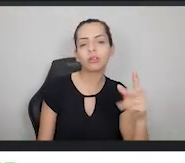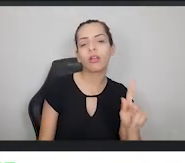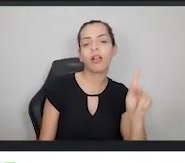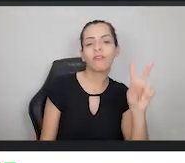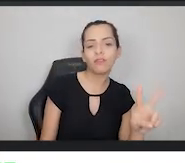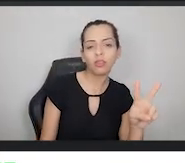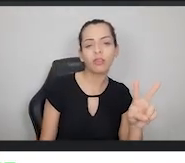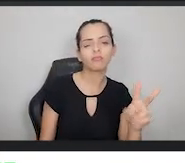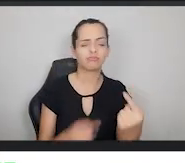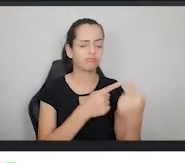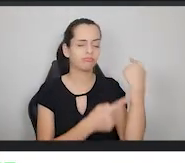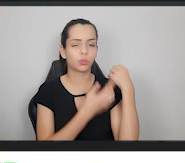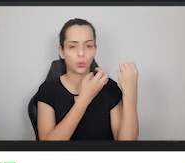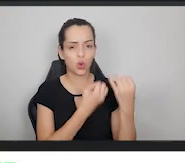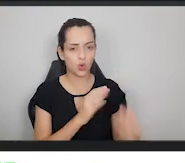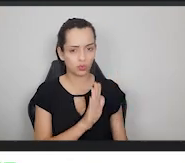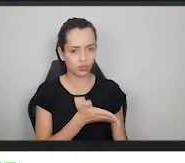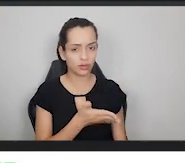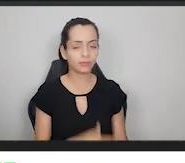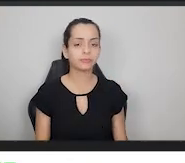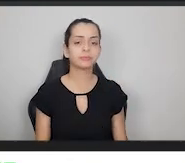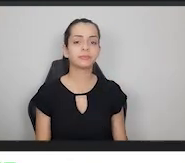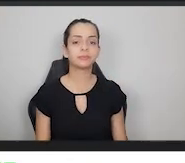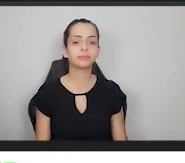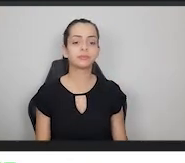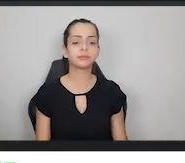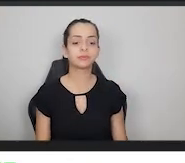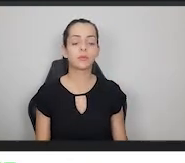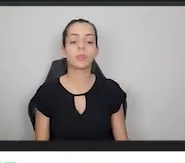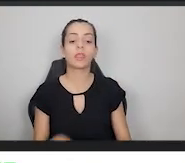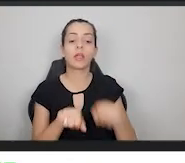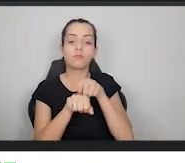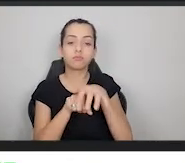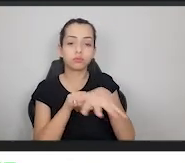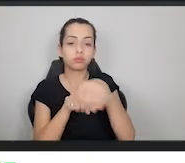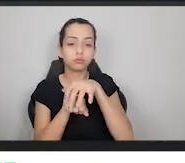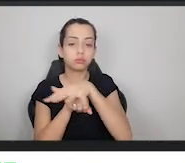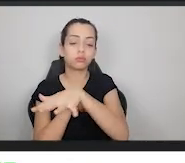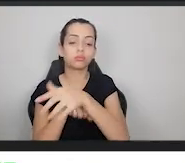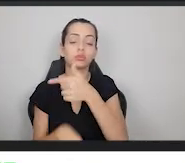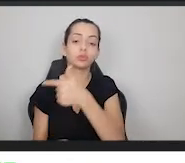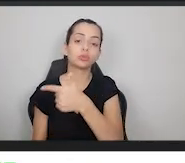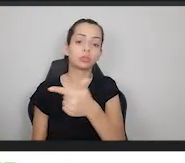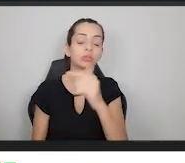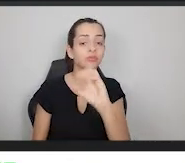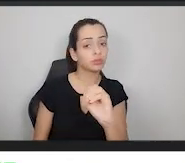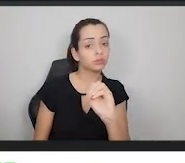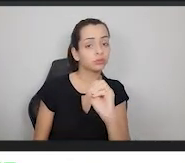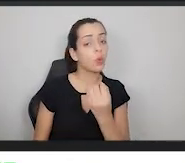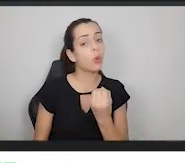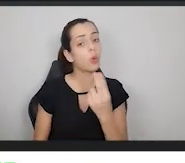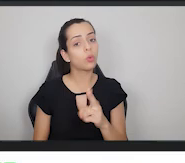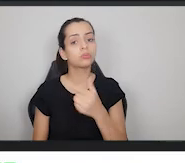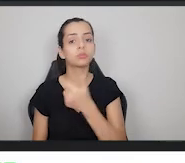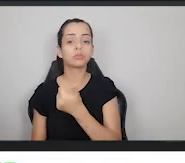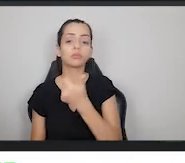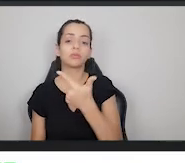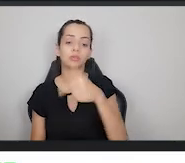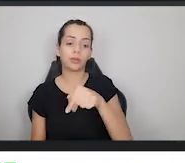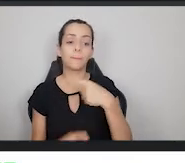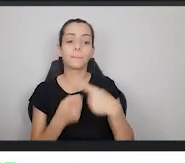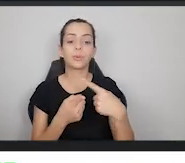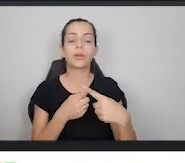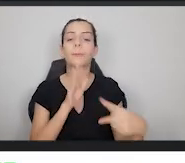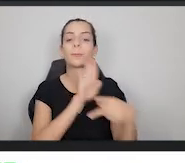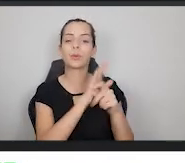Depois temos a redistribuição secundária, então temos os transformadores fazendo a redução de níveis de tensão primária, que é o quê?